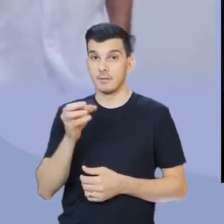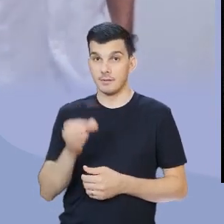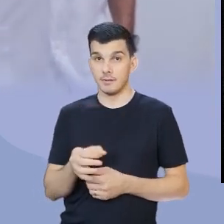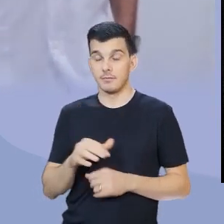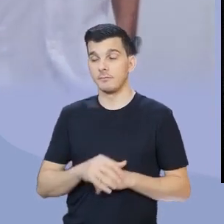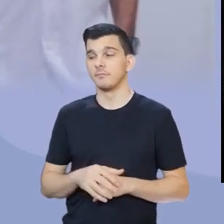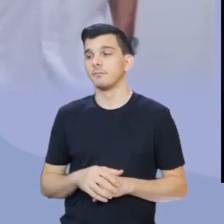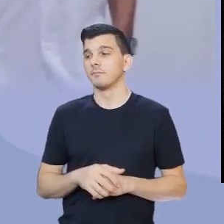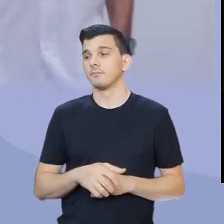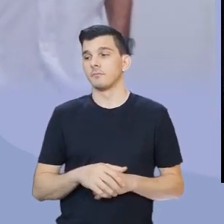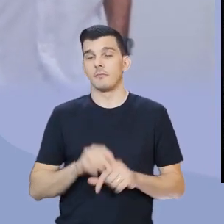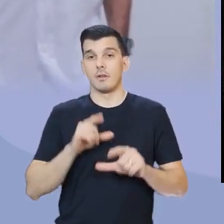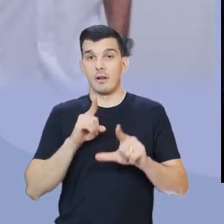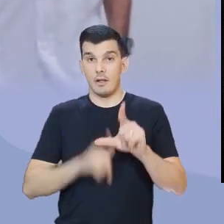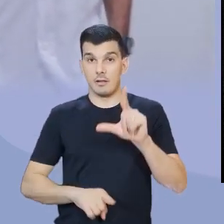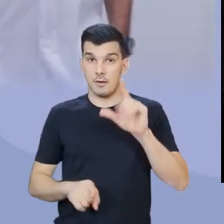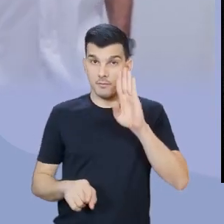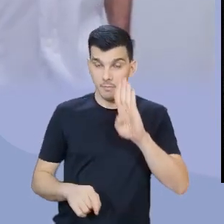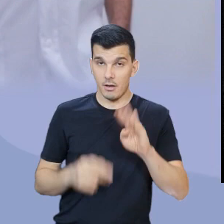vai dar